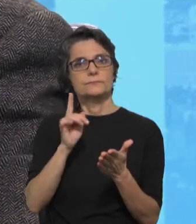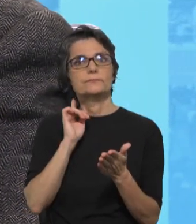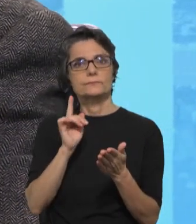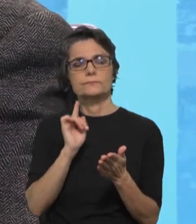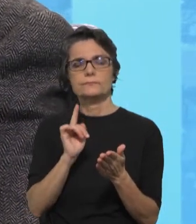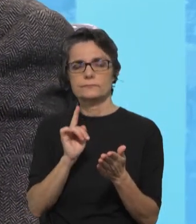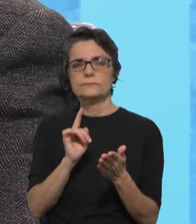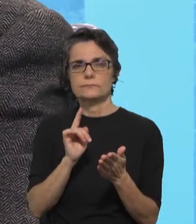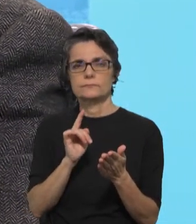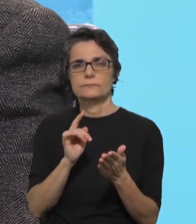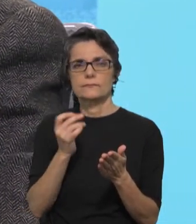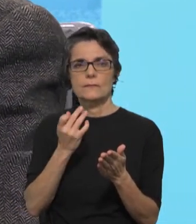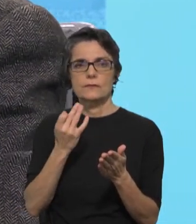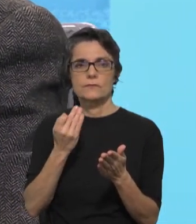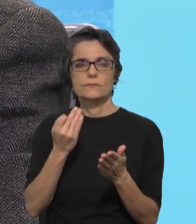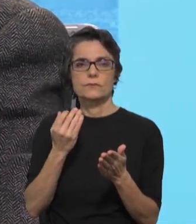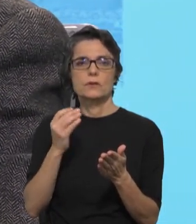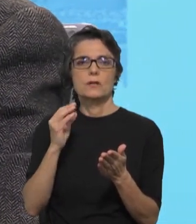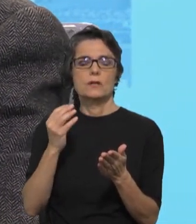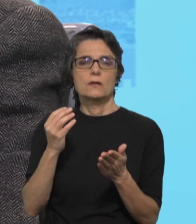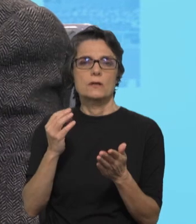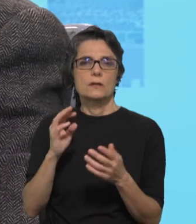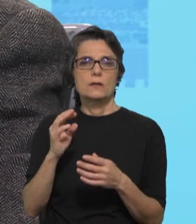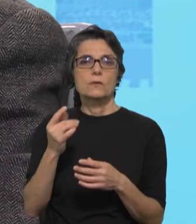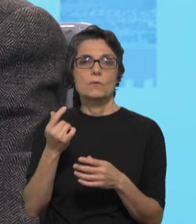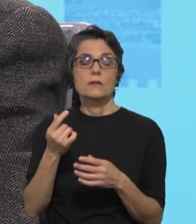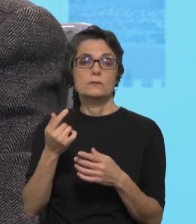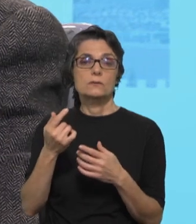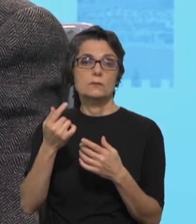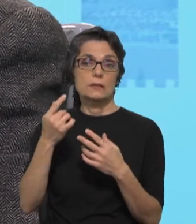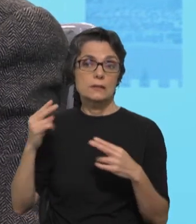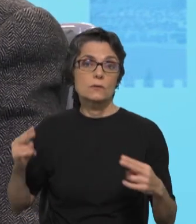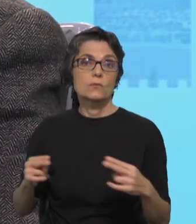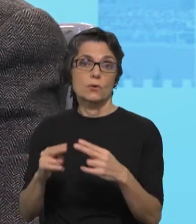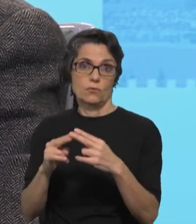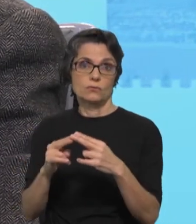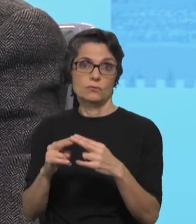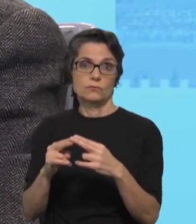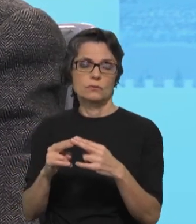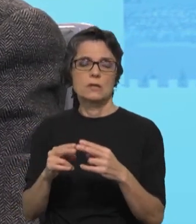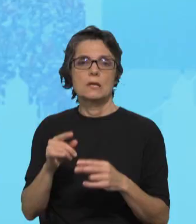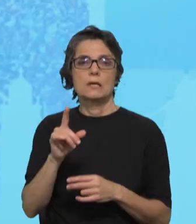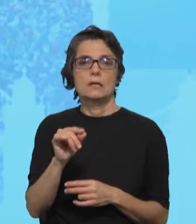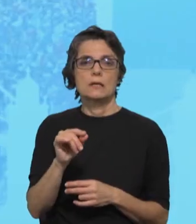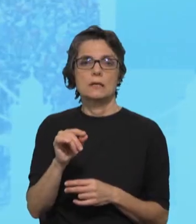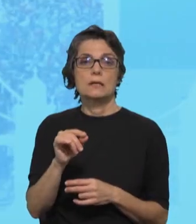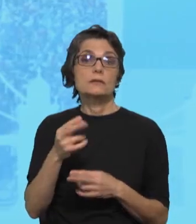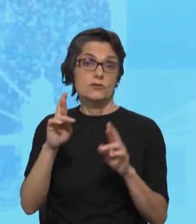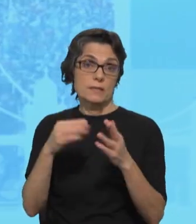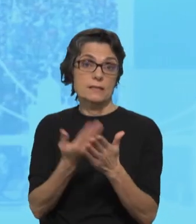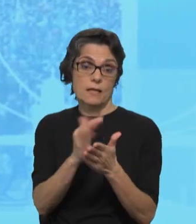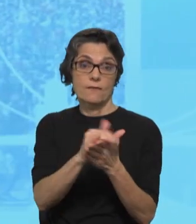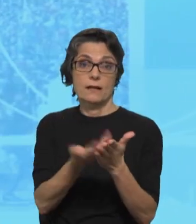muito grande na recepção do concílio. E era uma esperança também